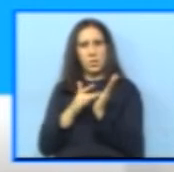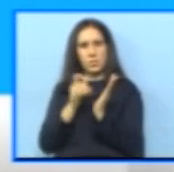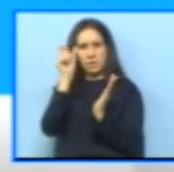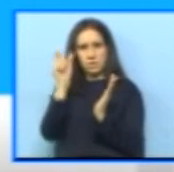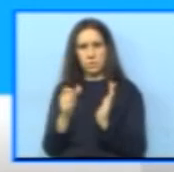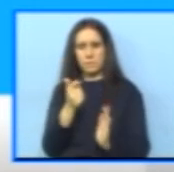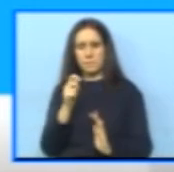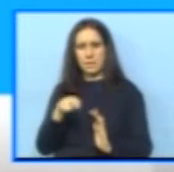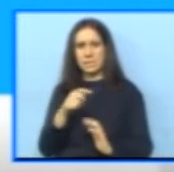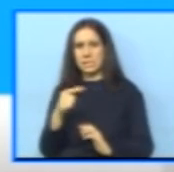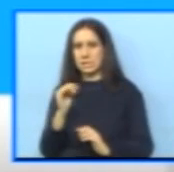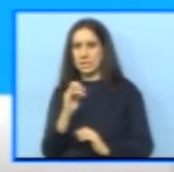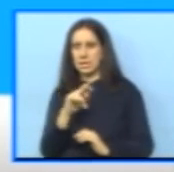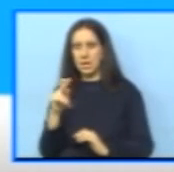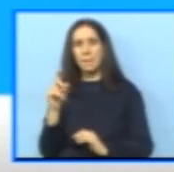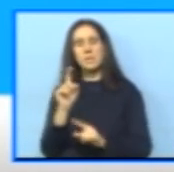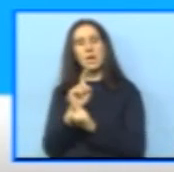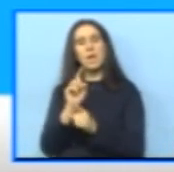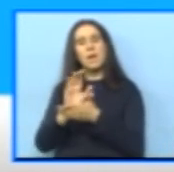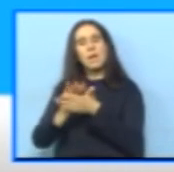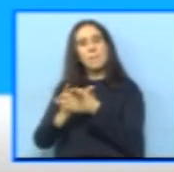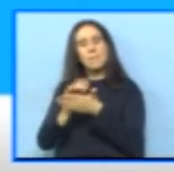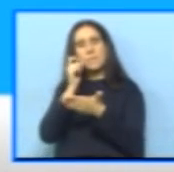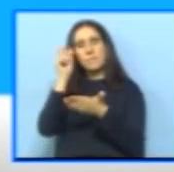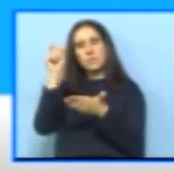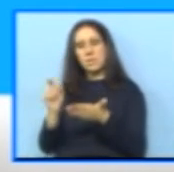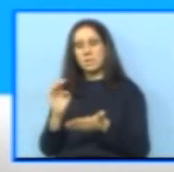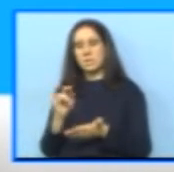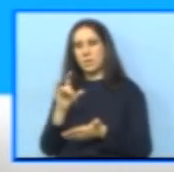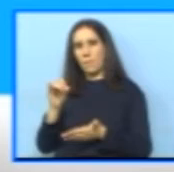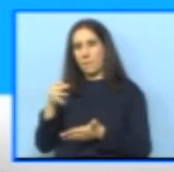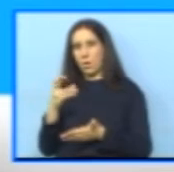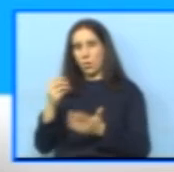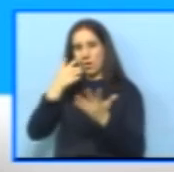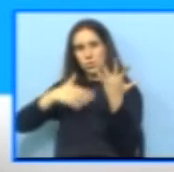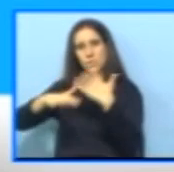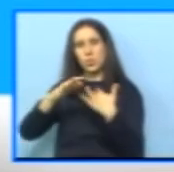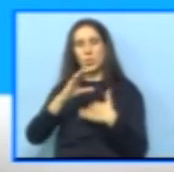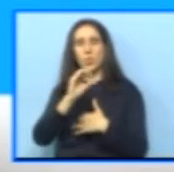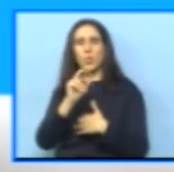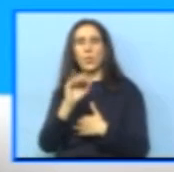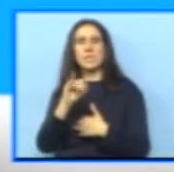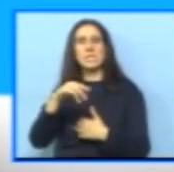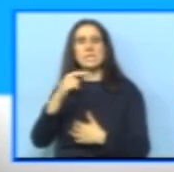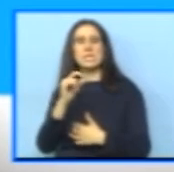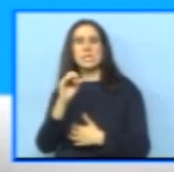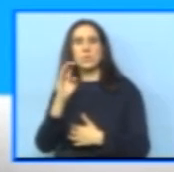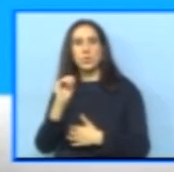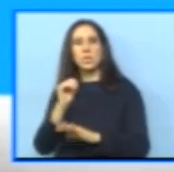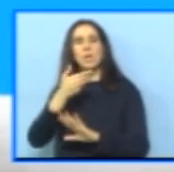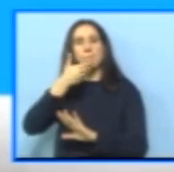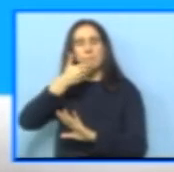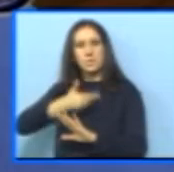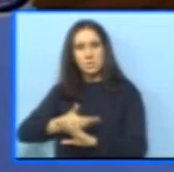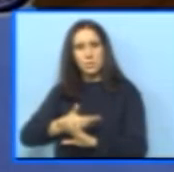sobretudo depois na Epístola do Apóstolo São Paulo aos Coríntios, que é o de sabedoria. Exato. E sobretudo essa sabedoria... Voltamos à sabedoria do domingo